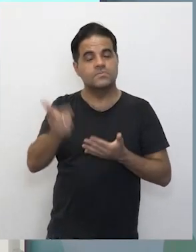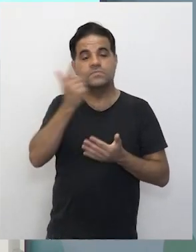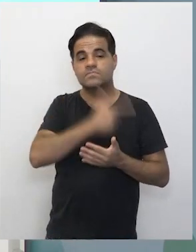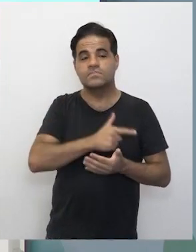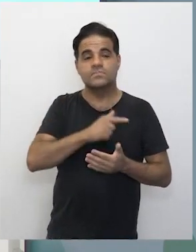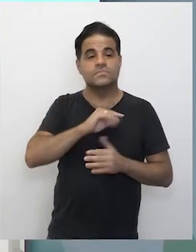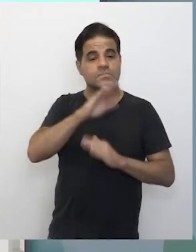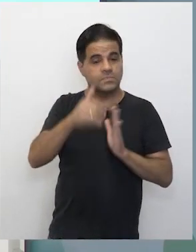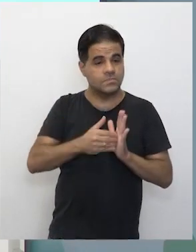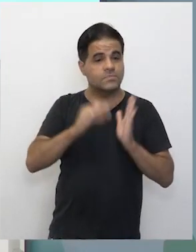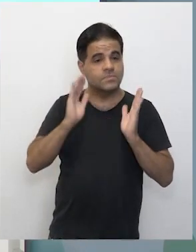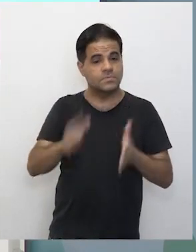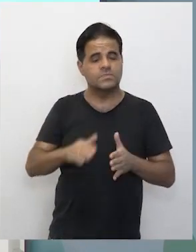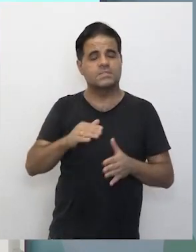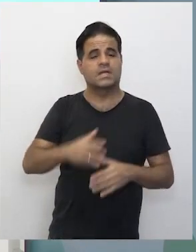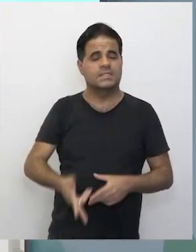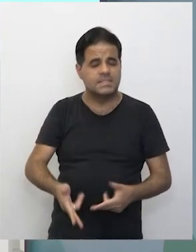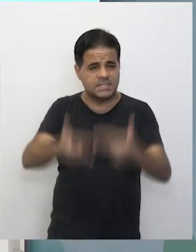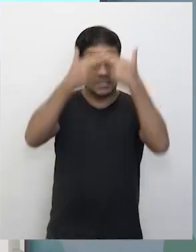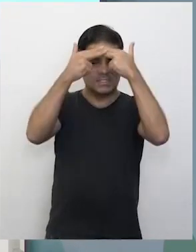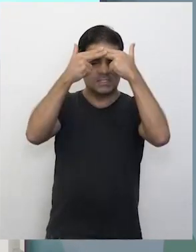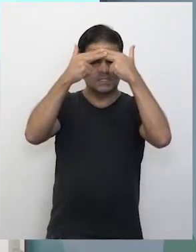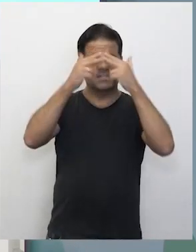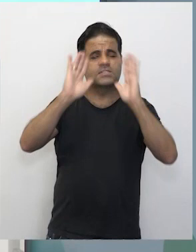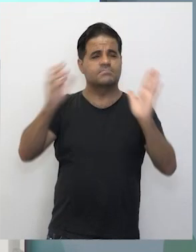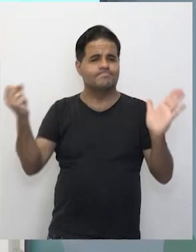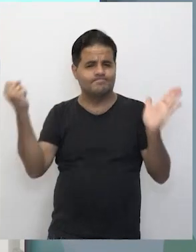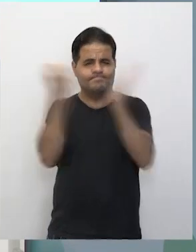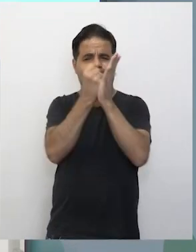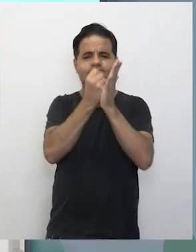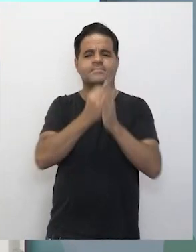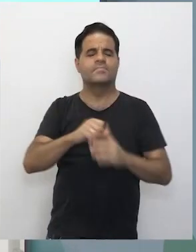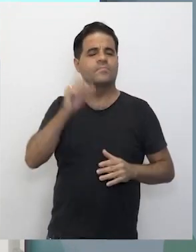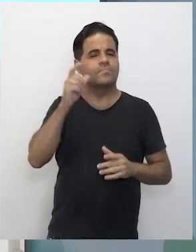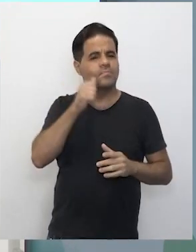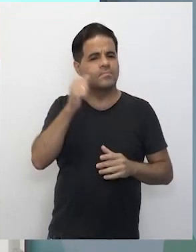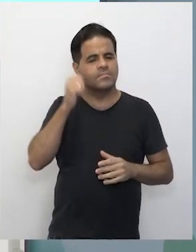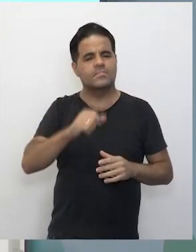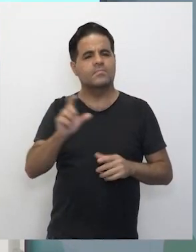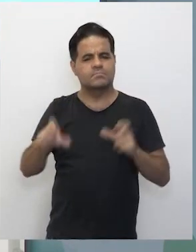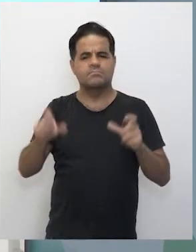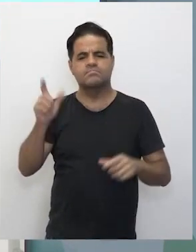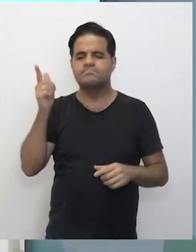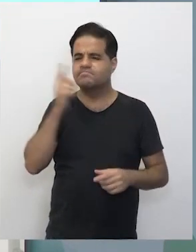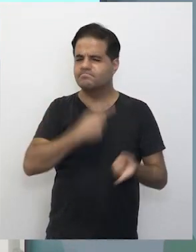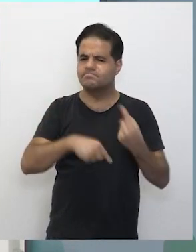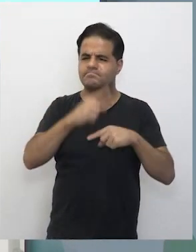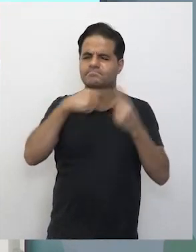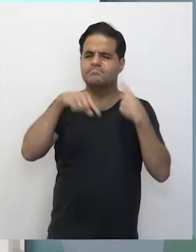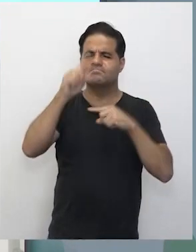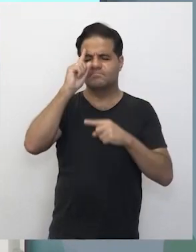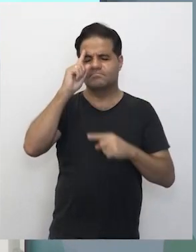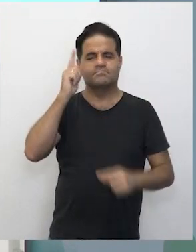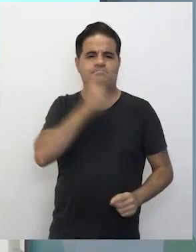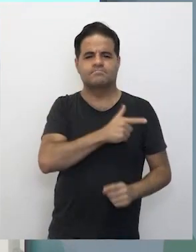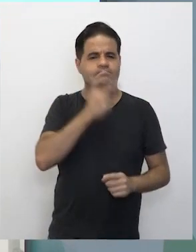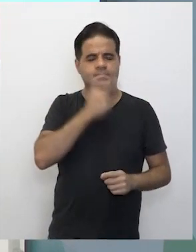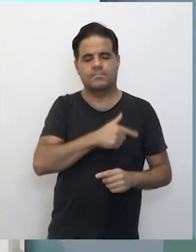dessa situação que já é muito traumática, marcante para muitas mulheres, mas ela foi conseguindo aí superar,